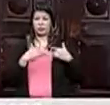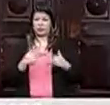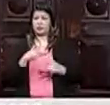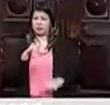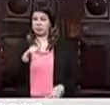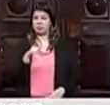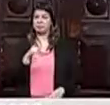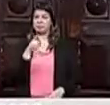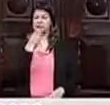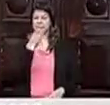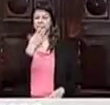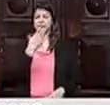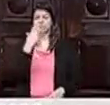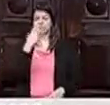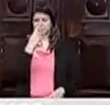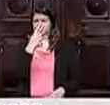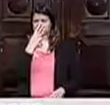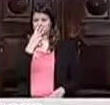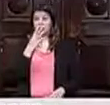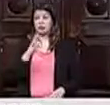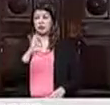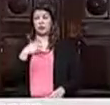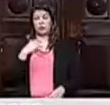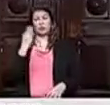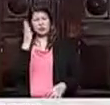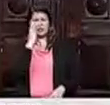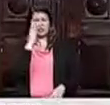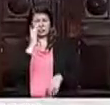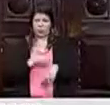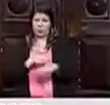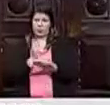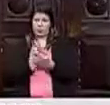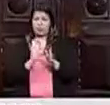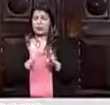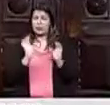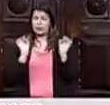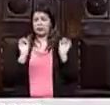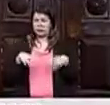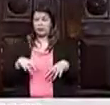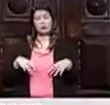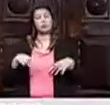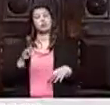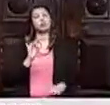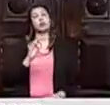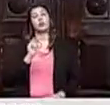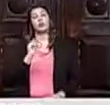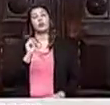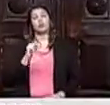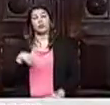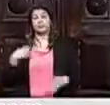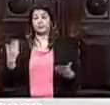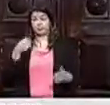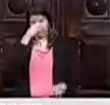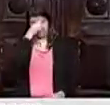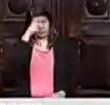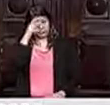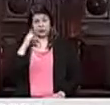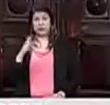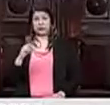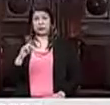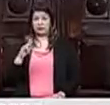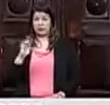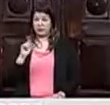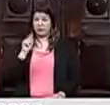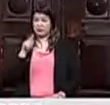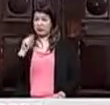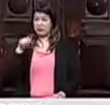Excelência. Presidente, já vi que meu tempo acabou, mas só me permita concluir no final, exatamente dizendo o seguinte: prefeito Crivella, o senhor é